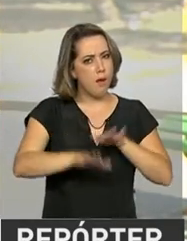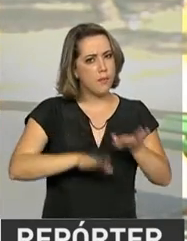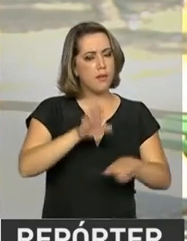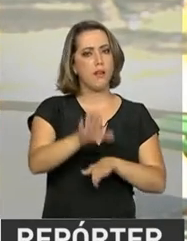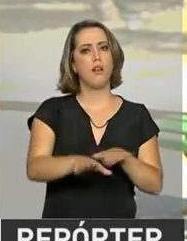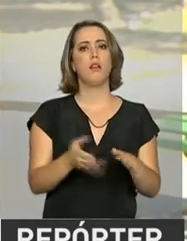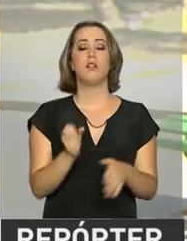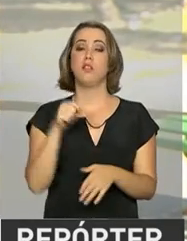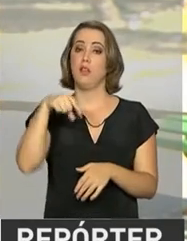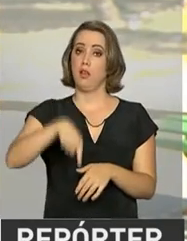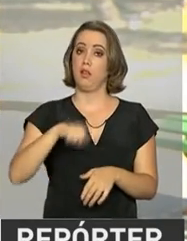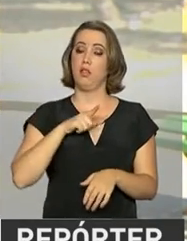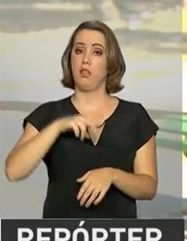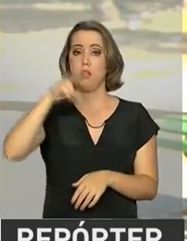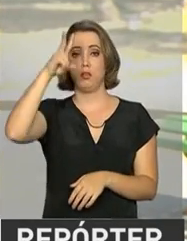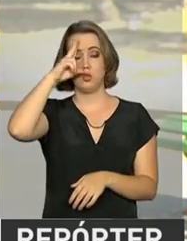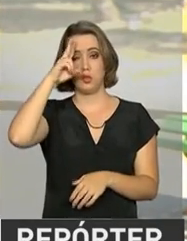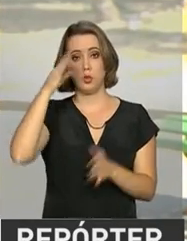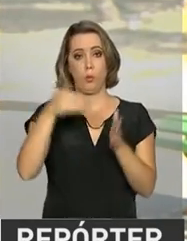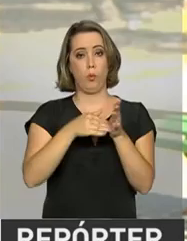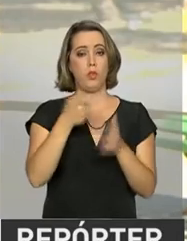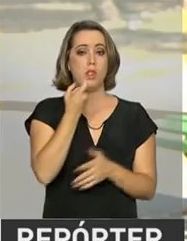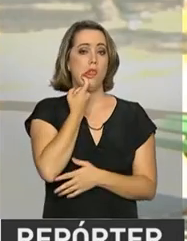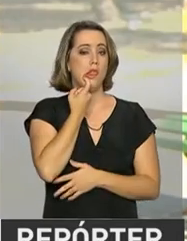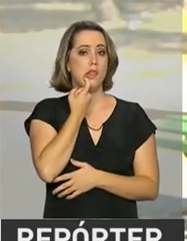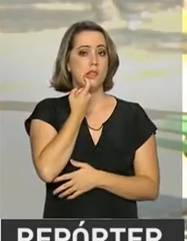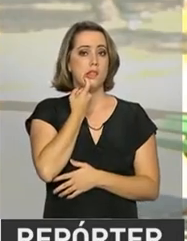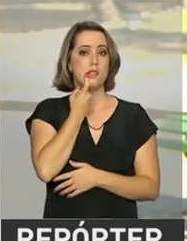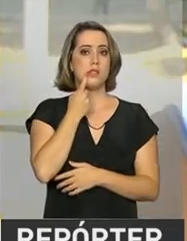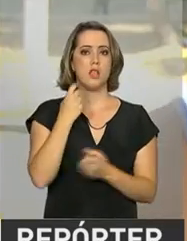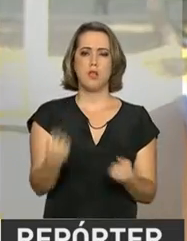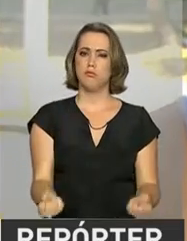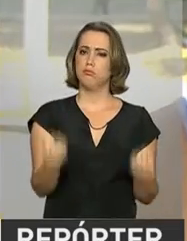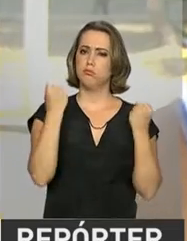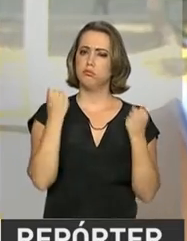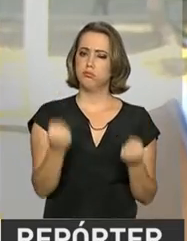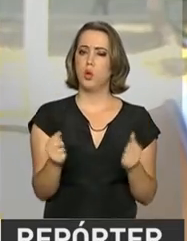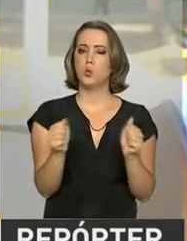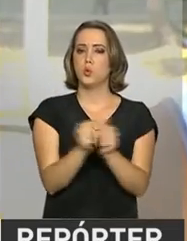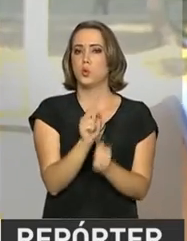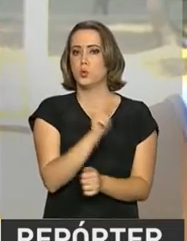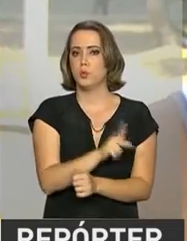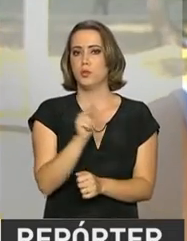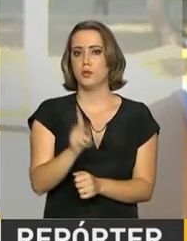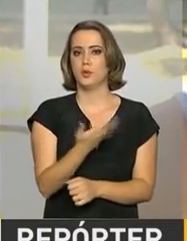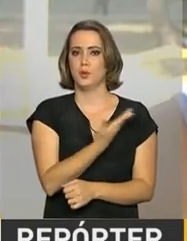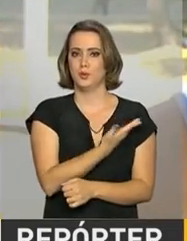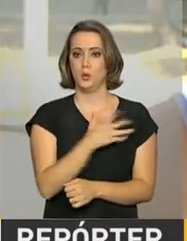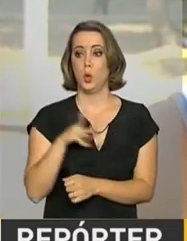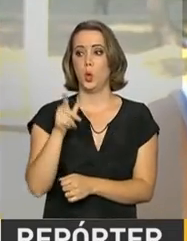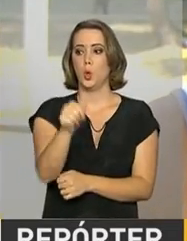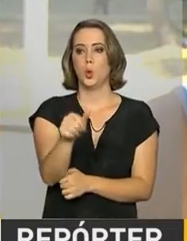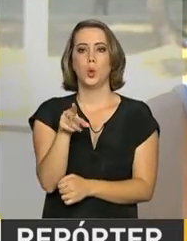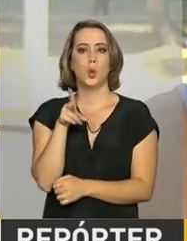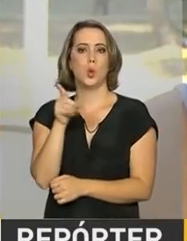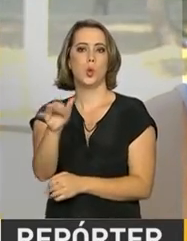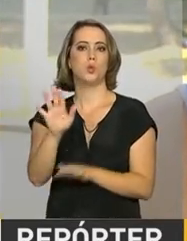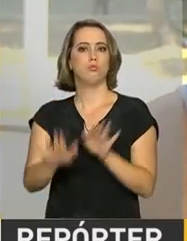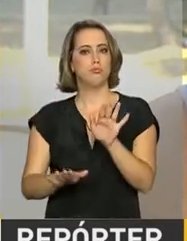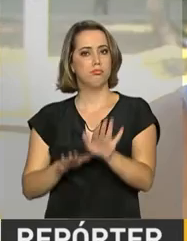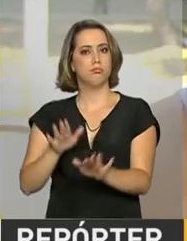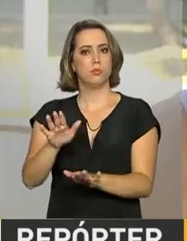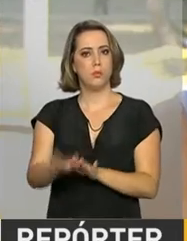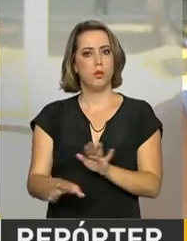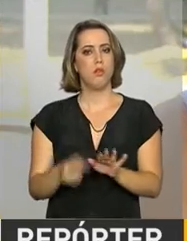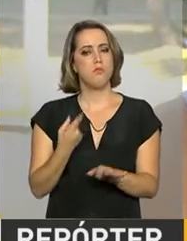tem um exercício de segunda a sexta nessa professoras aparelhos todos os visual caminhando e vou